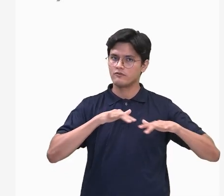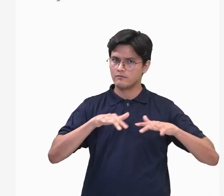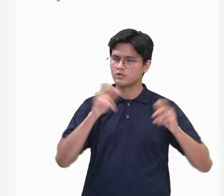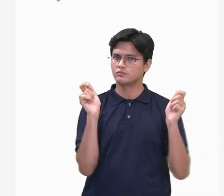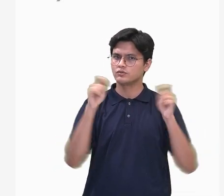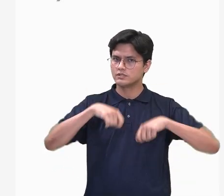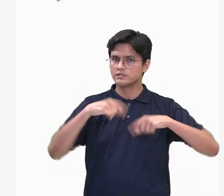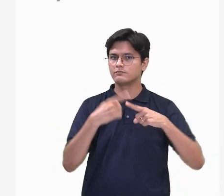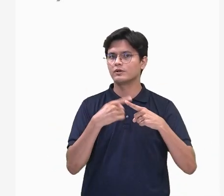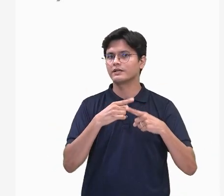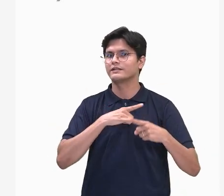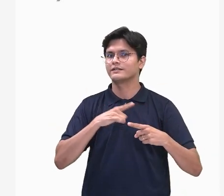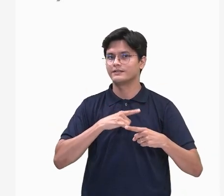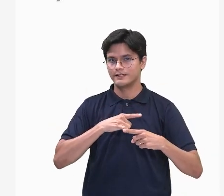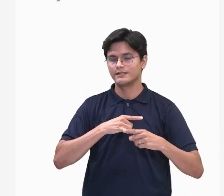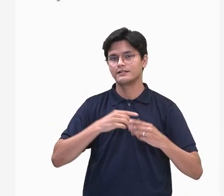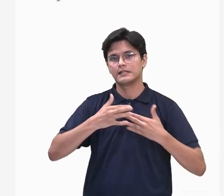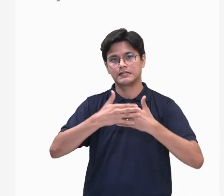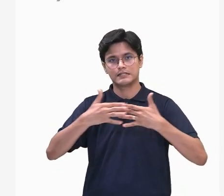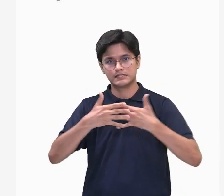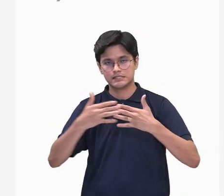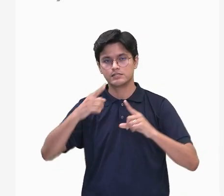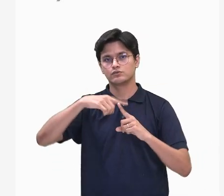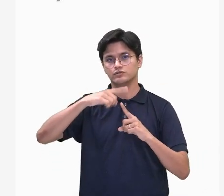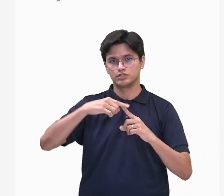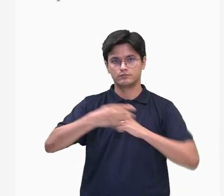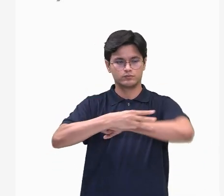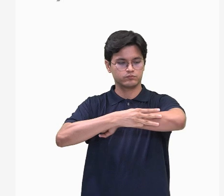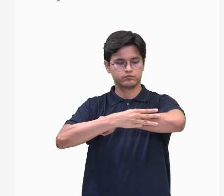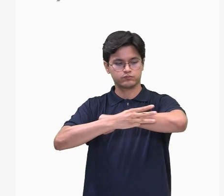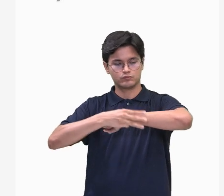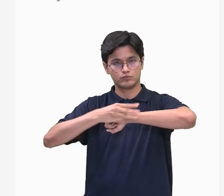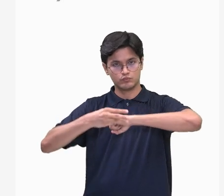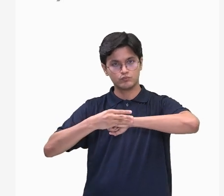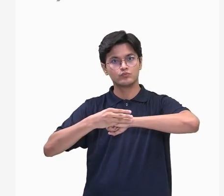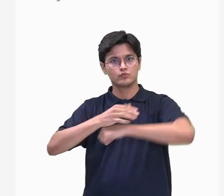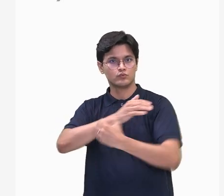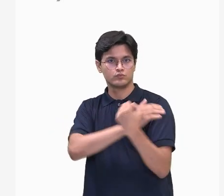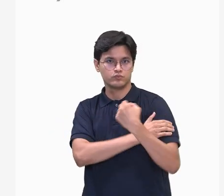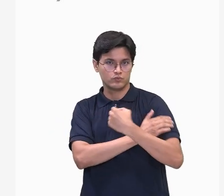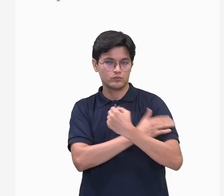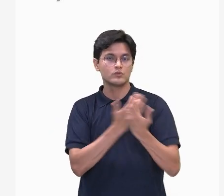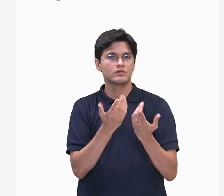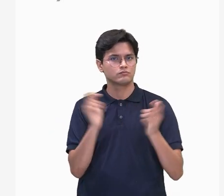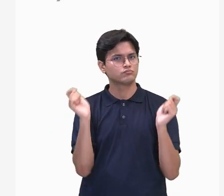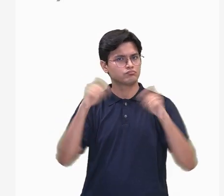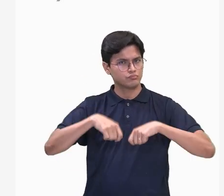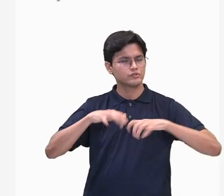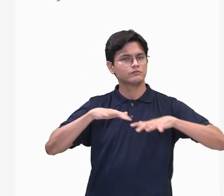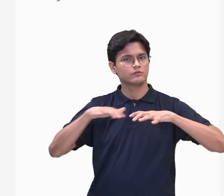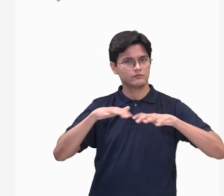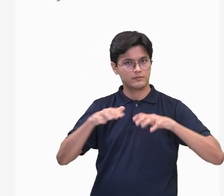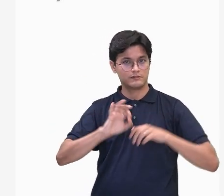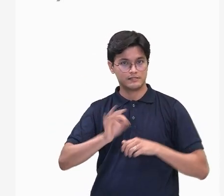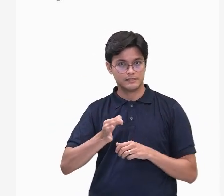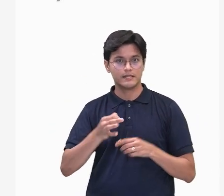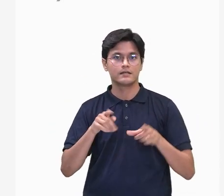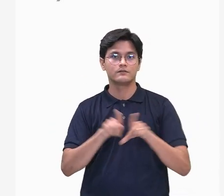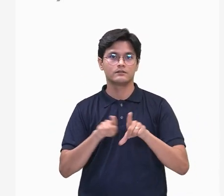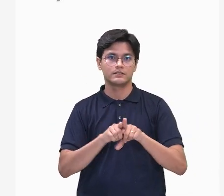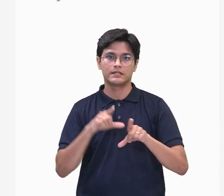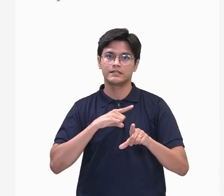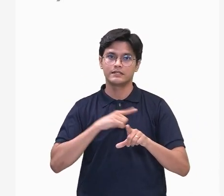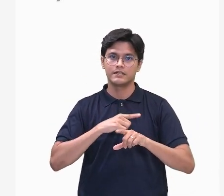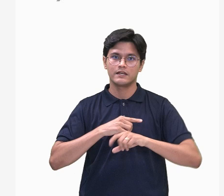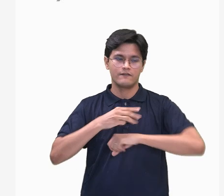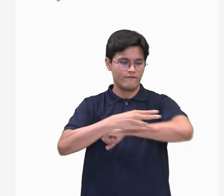ele é um tecido muscular, porque só o tecido muscular consegue realizar esses tipos de movimentos, né? Ele apresenta fibras